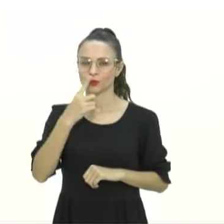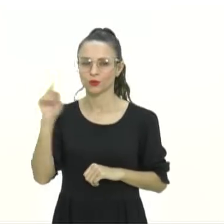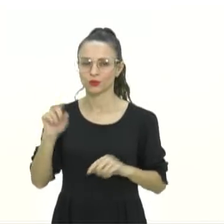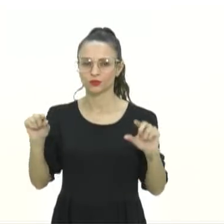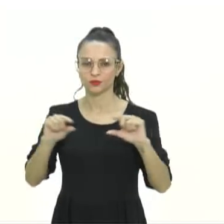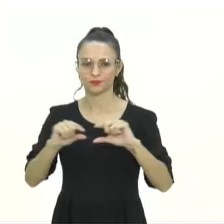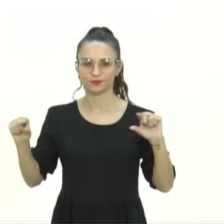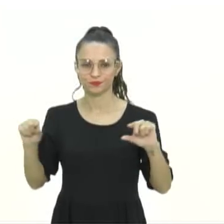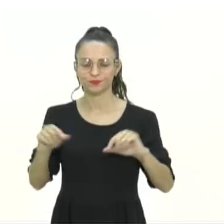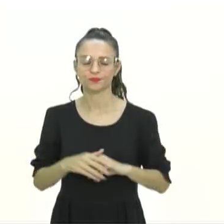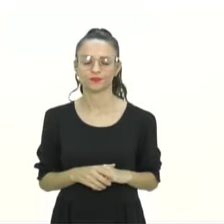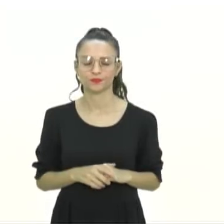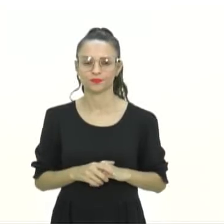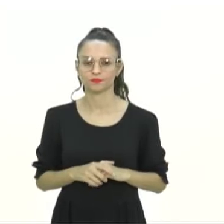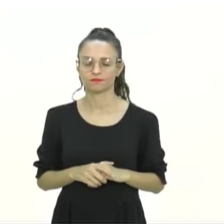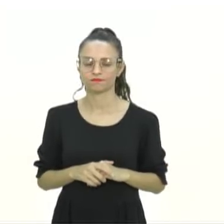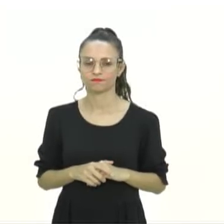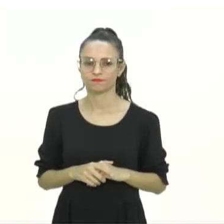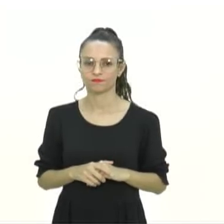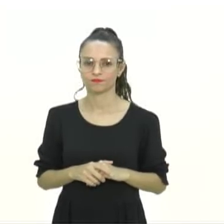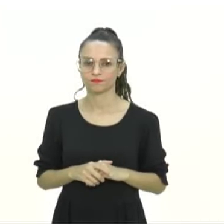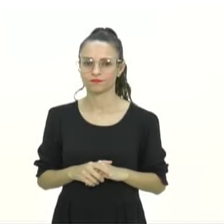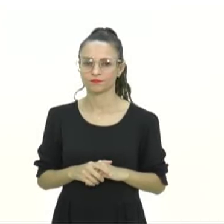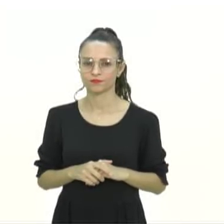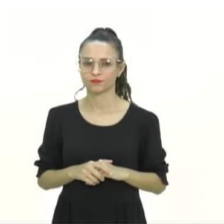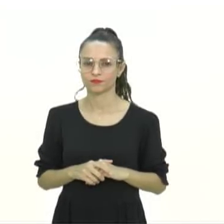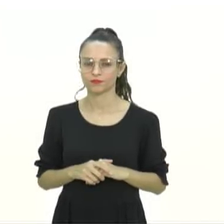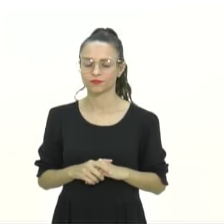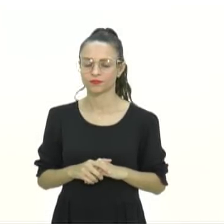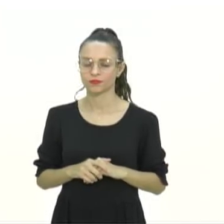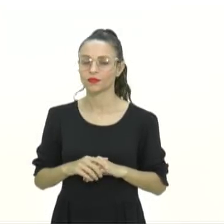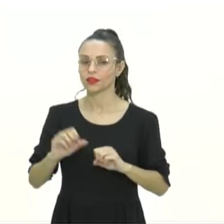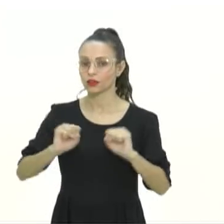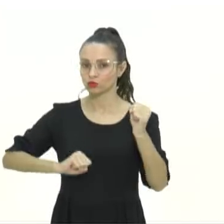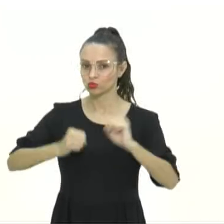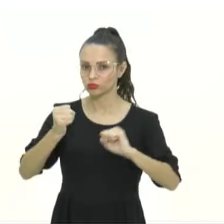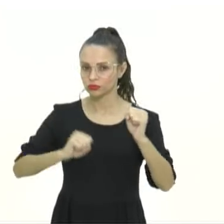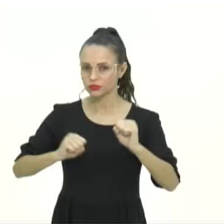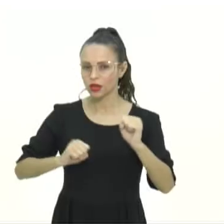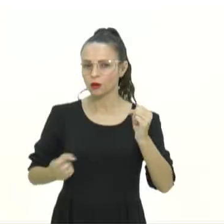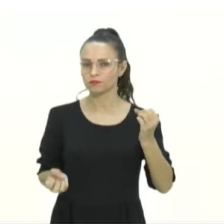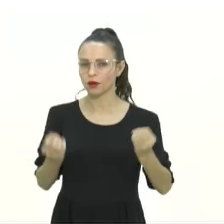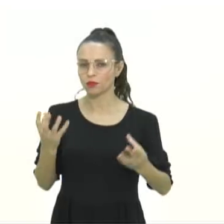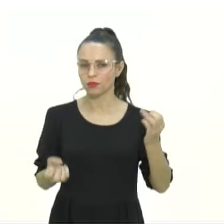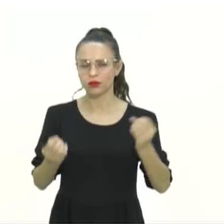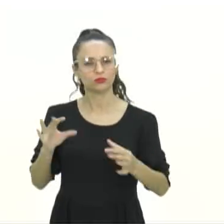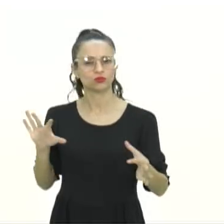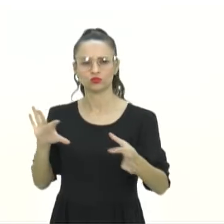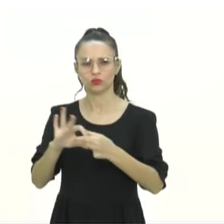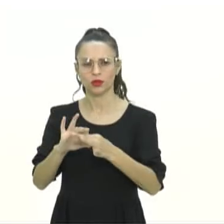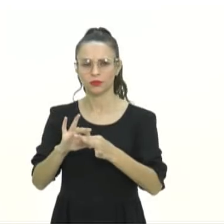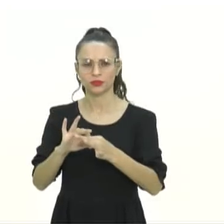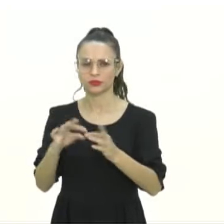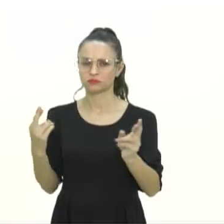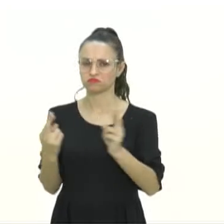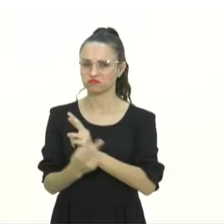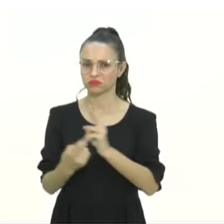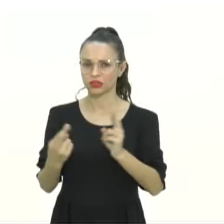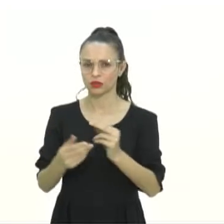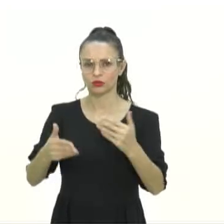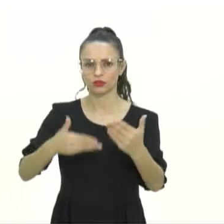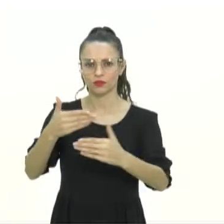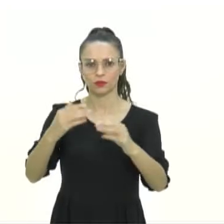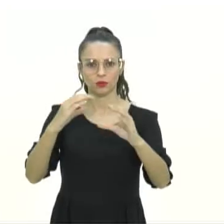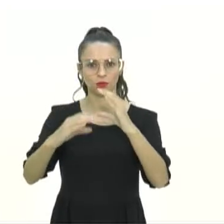afirmação que diz: as revoluções industriais não apresentam relações com o desenvolvimento das comunicações.